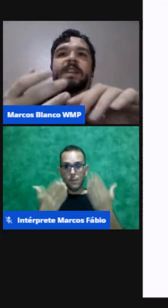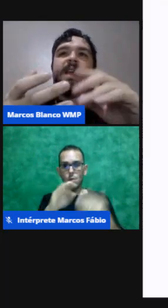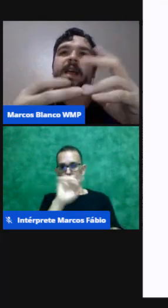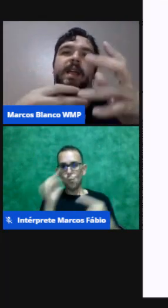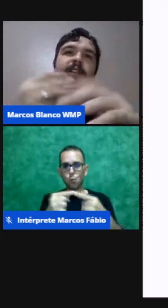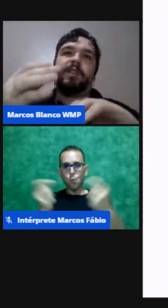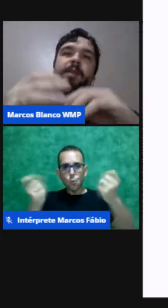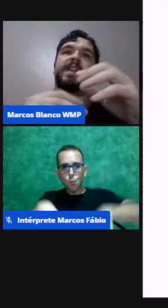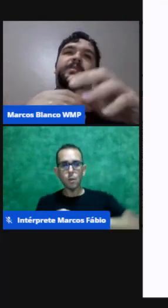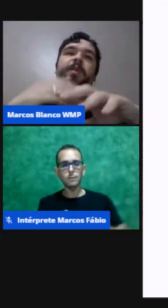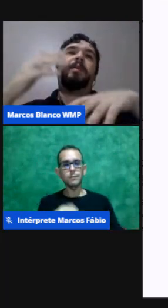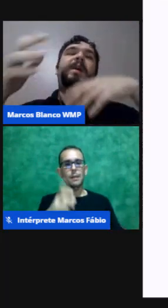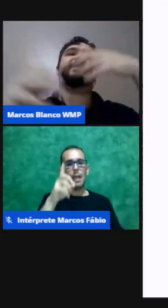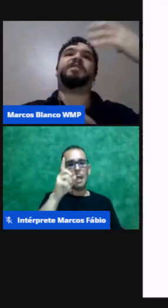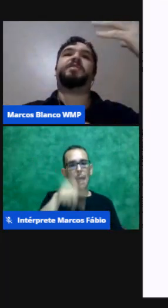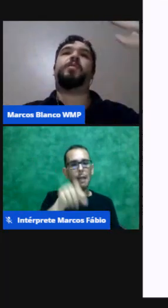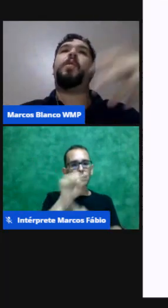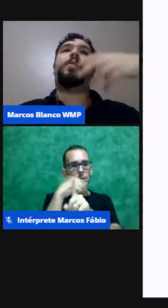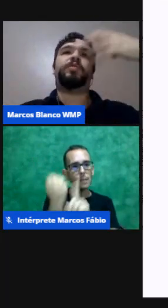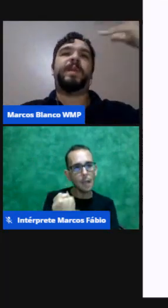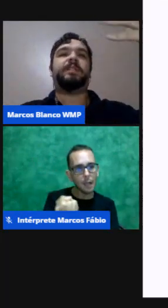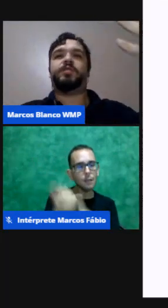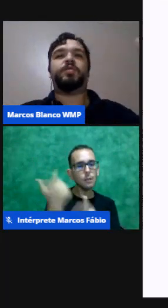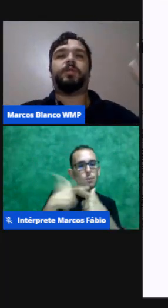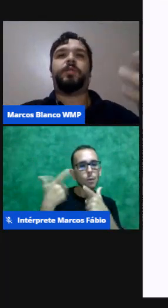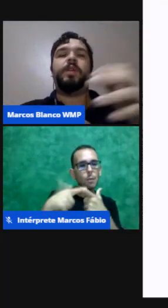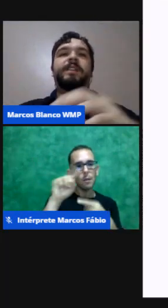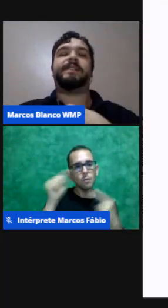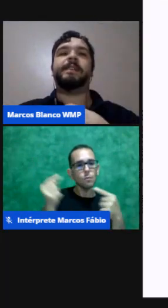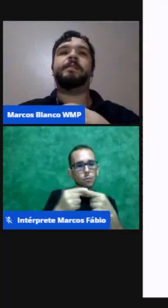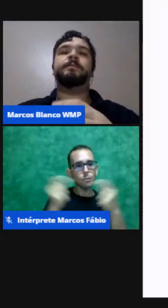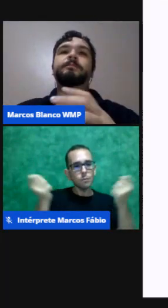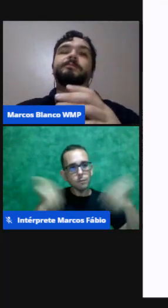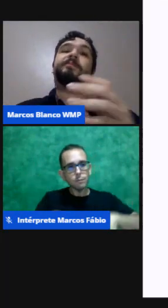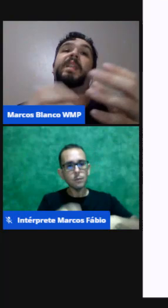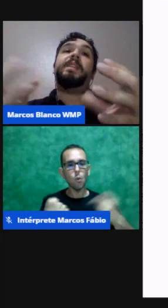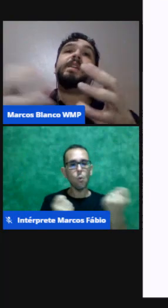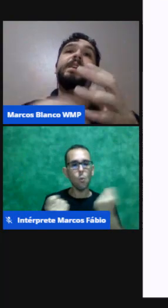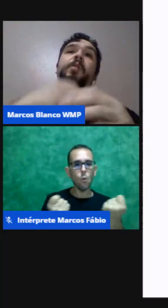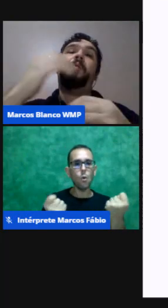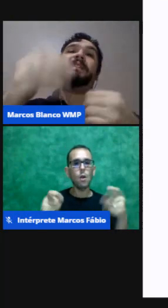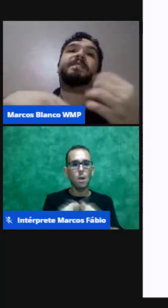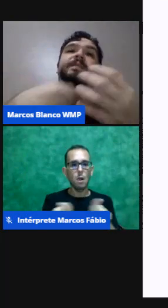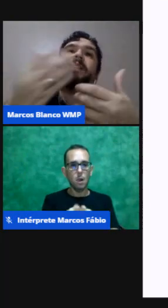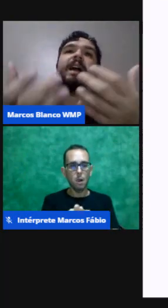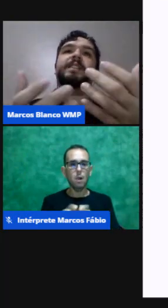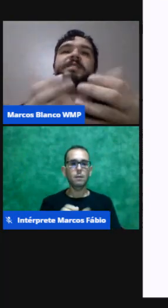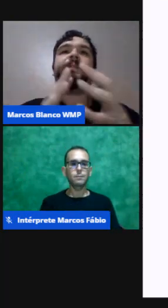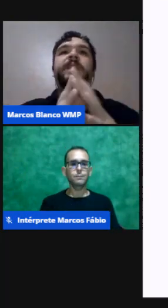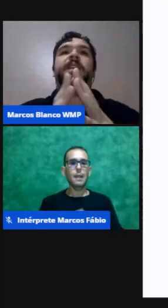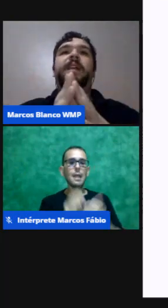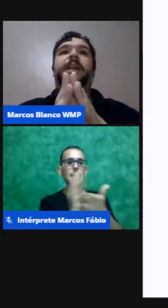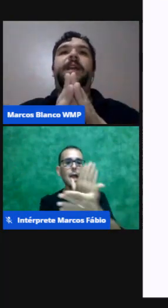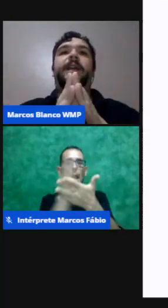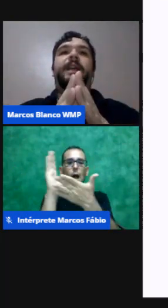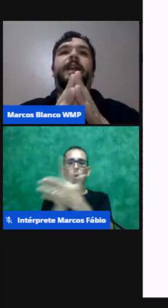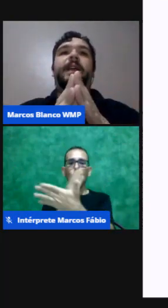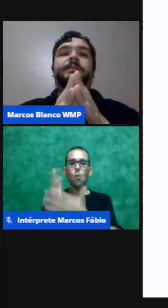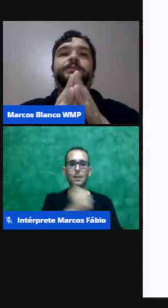Volbach, sociais, temáticas problemáticas com os métodos de controle em si, e algumas